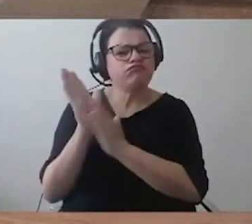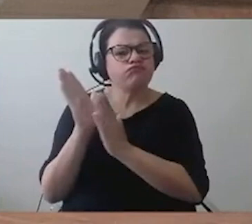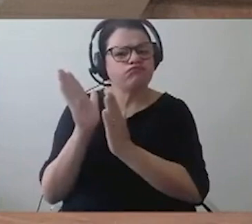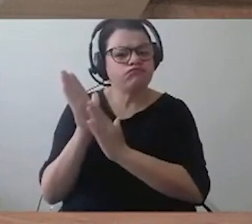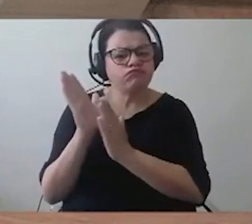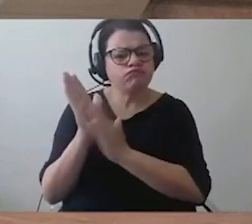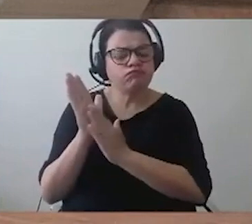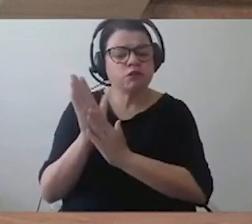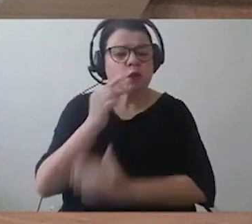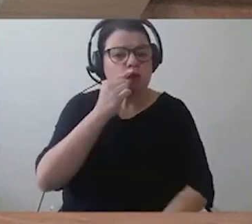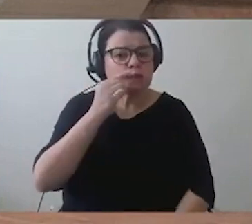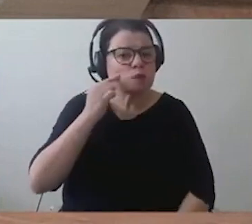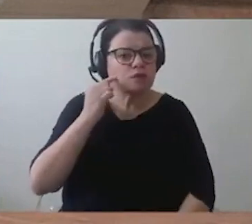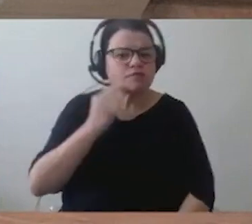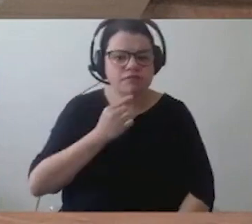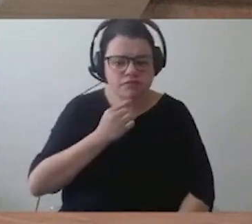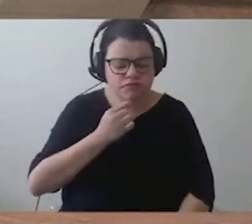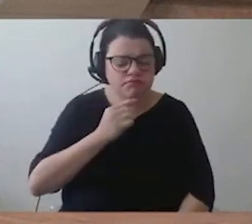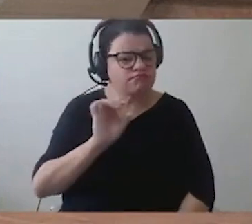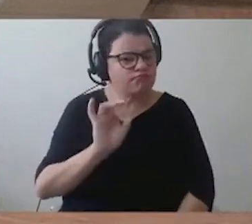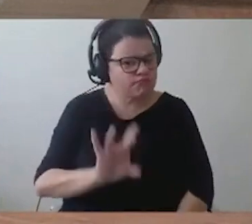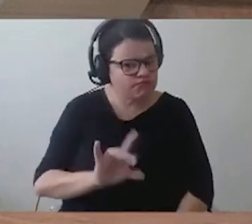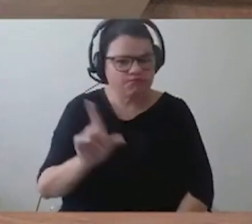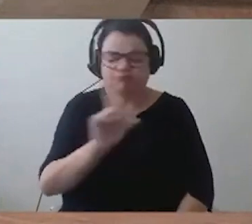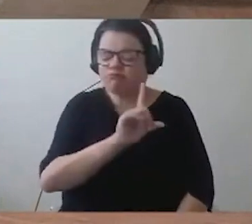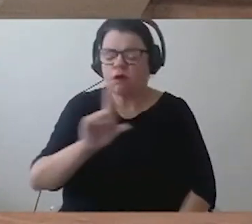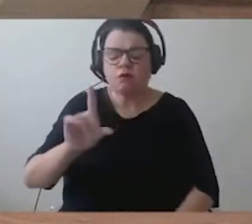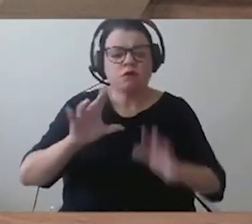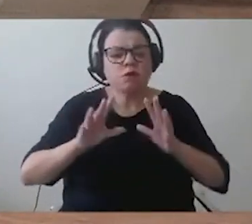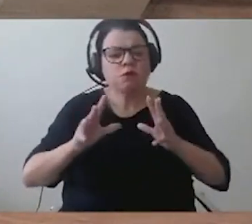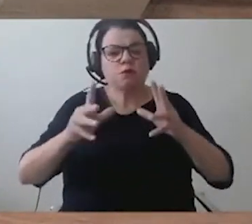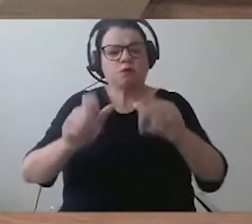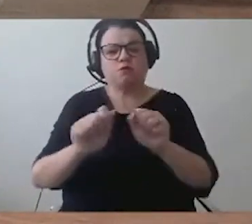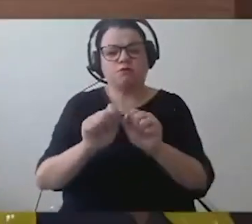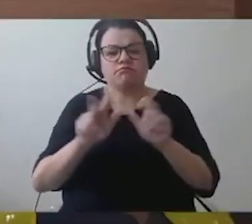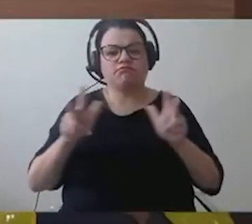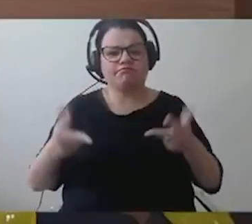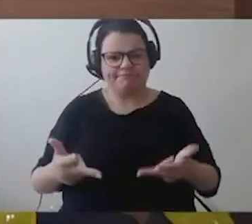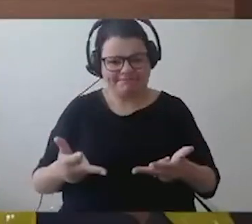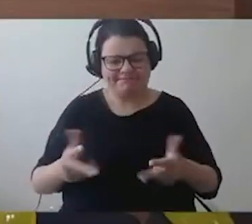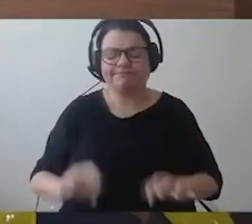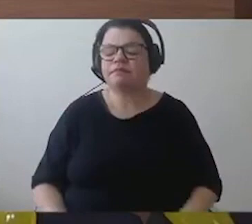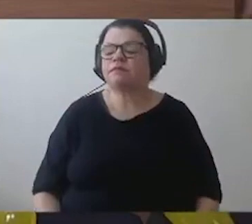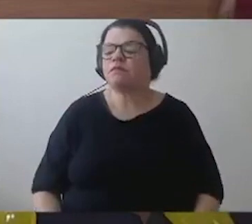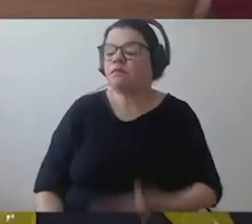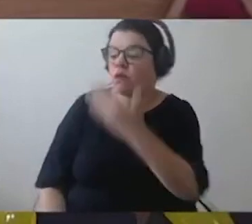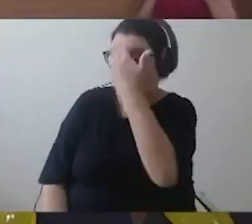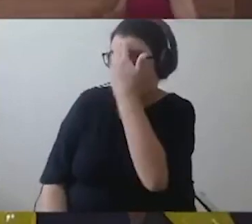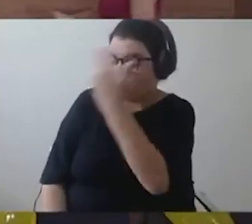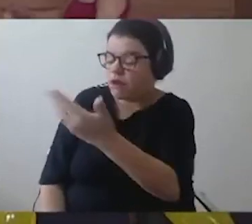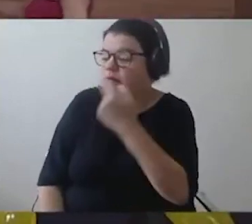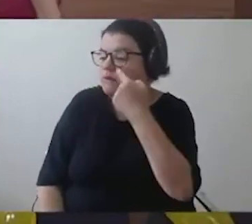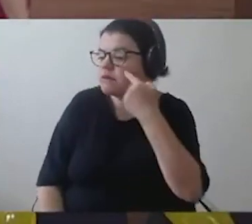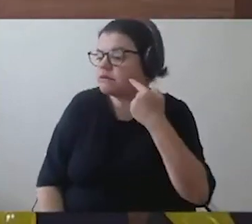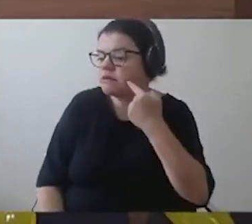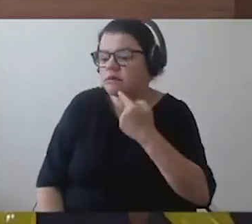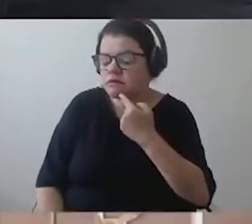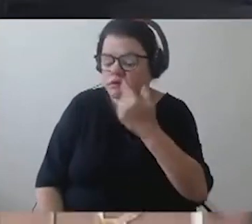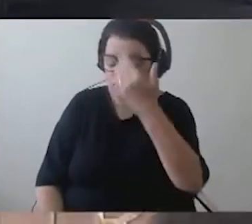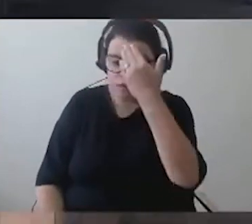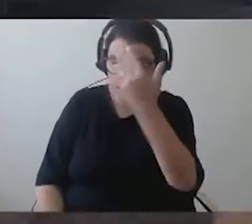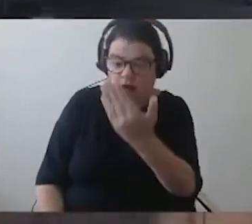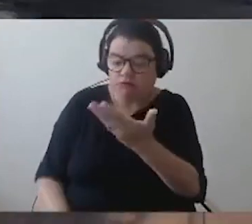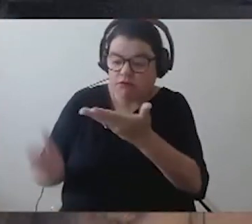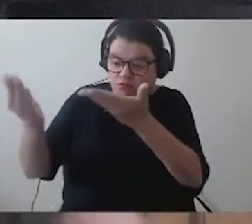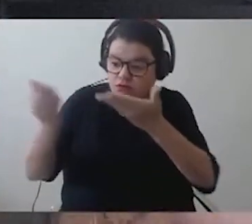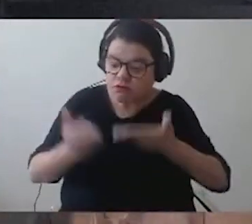Ezequias, mas de toda essa casa. Muito obrigado por vocês terem vindo. Obrigado, vereador Ezequias Barros. Obrigado também aos convidados. Parabéns pelo